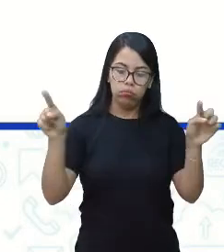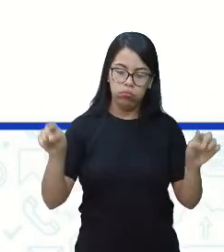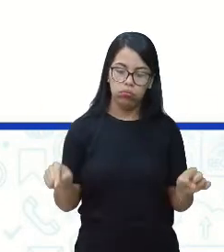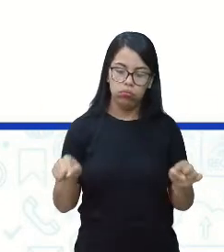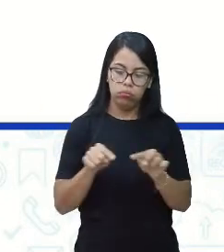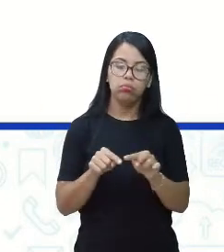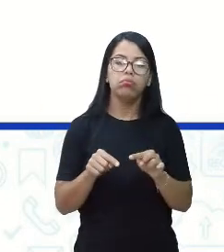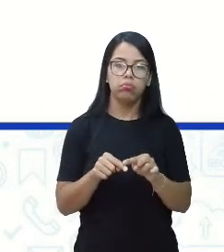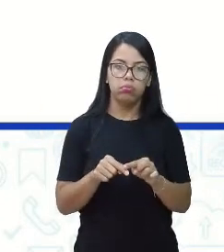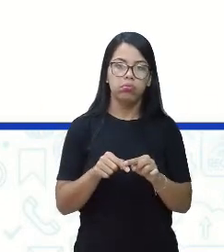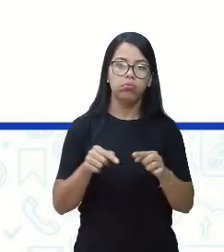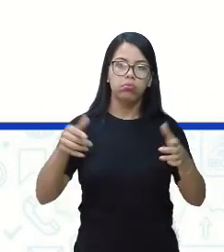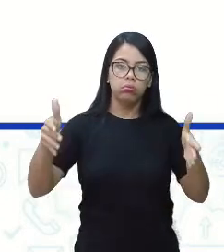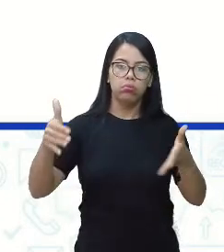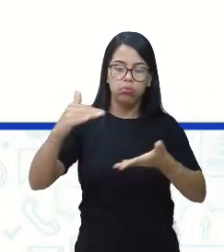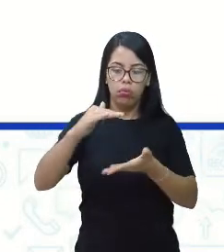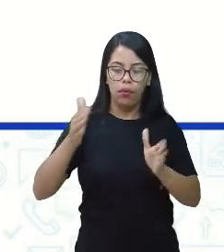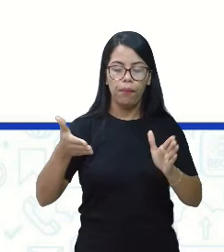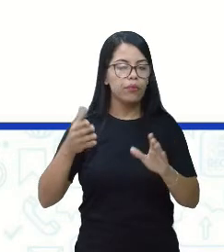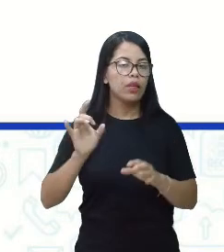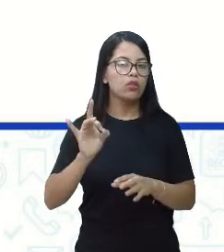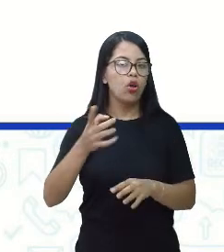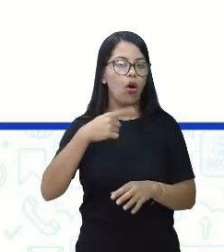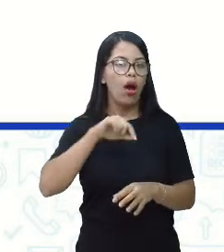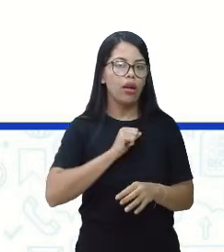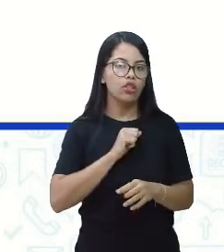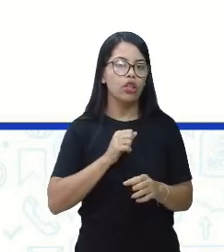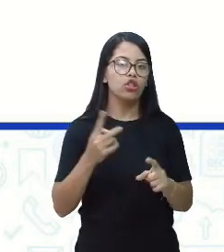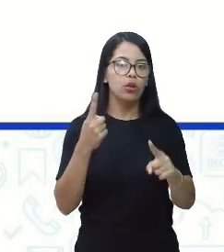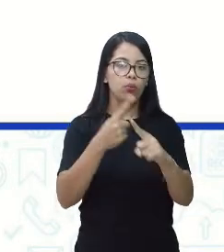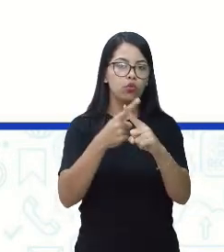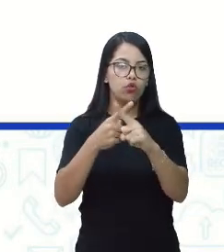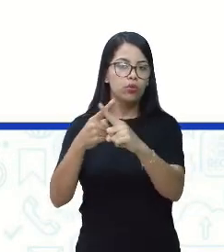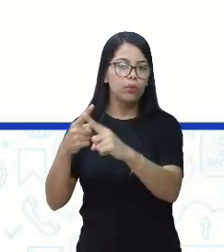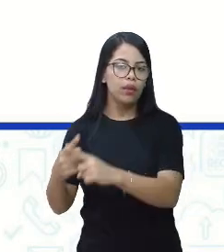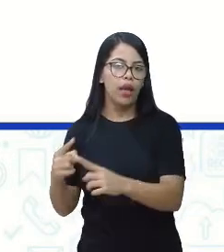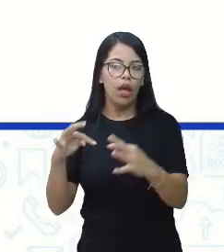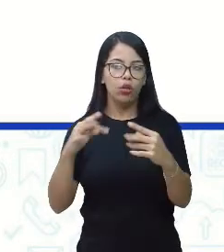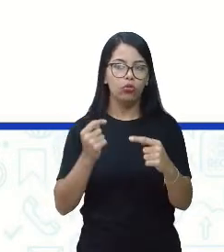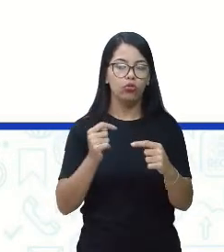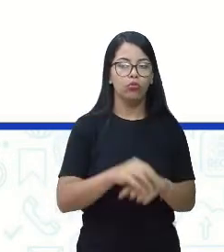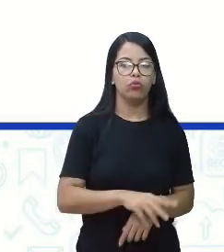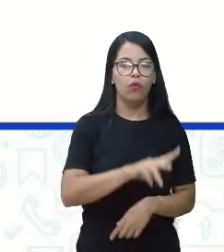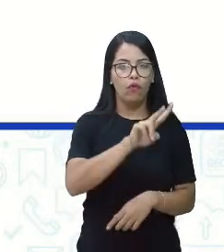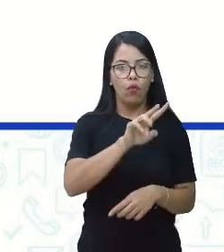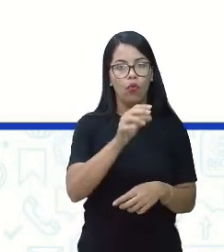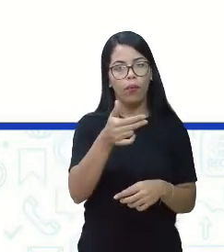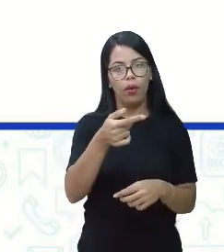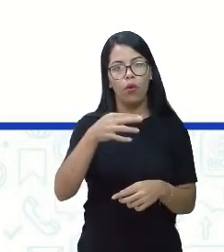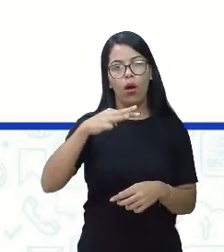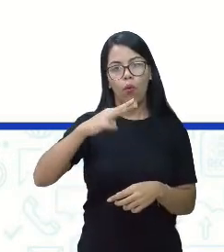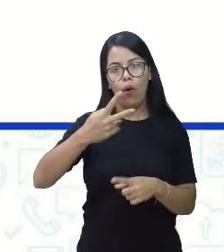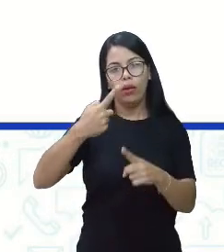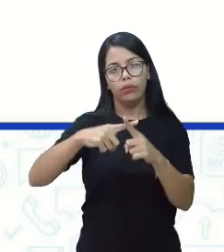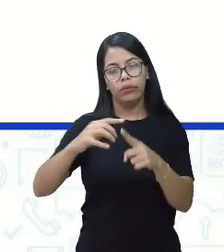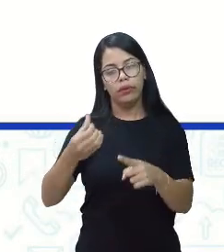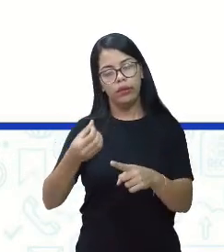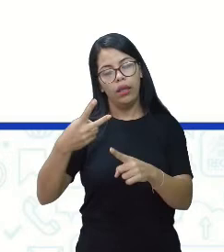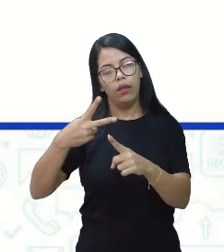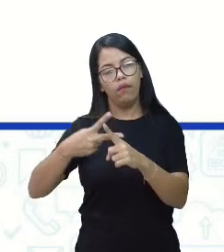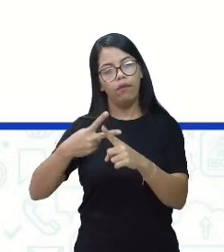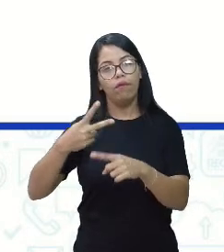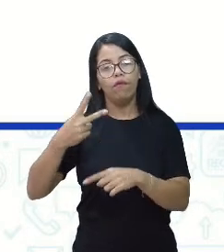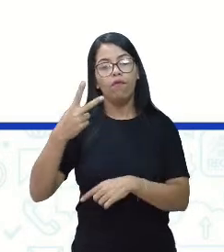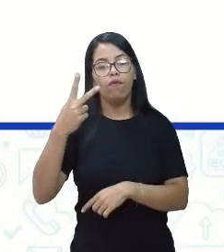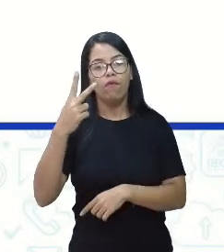gente multiplicar todos esses números, certo? 4 vezes 6 vezes